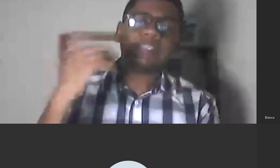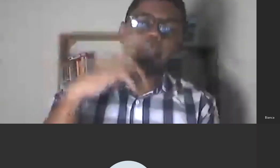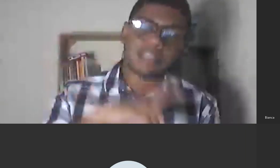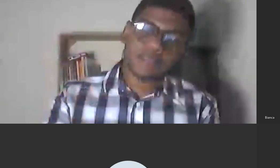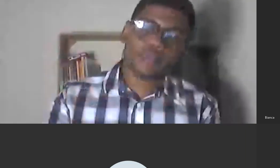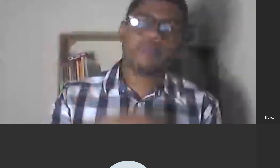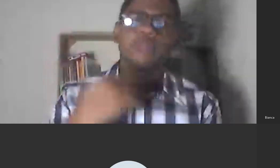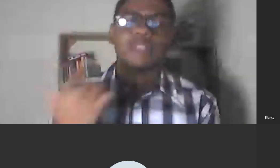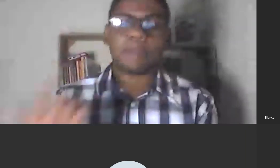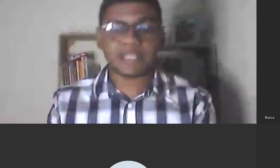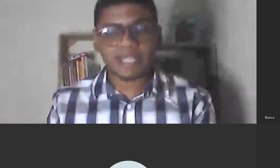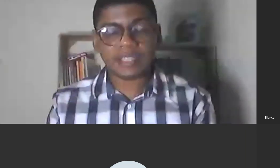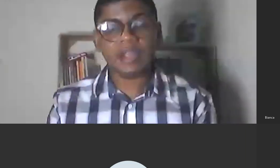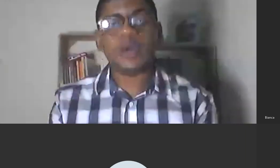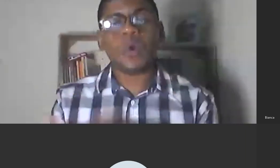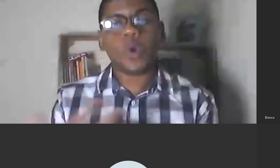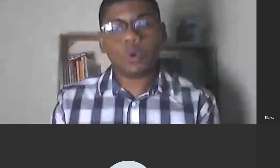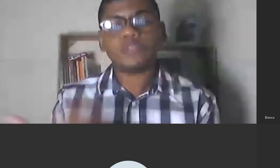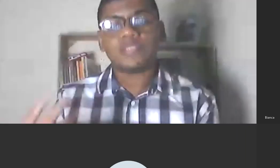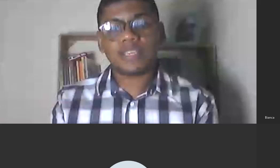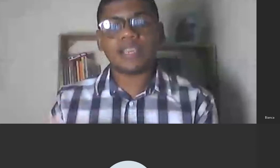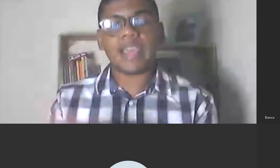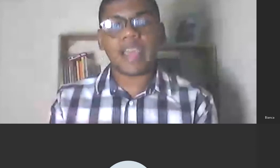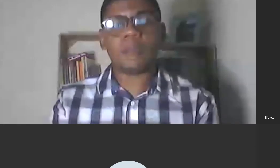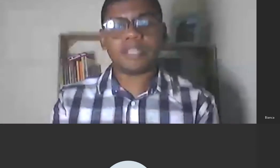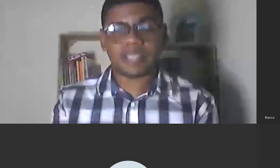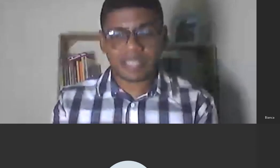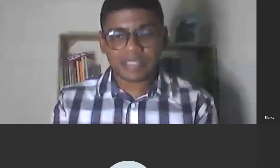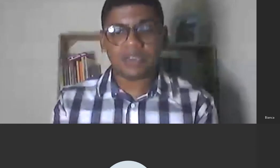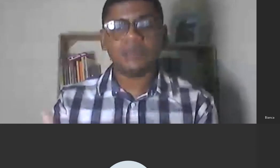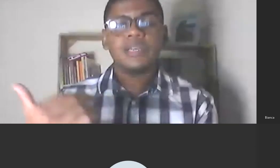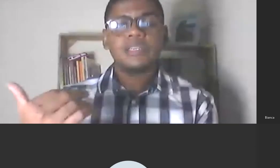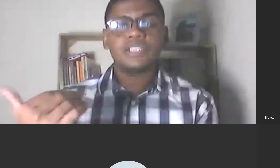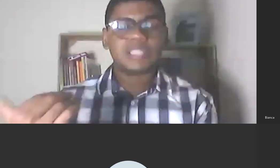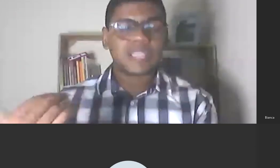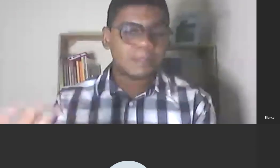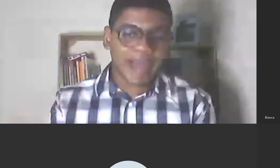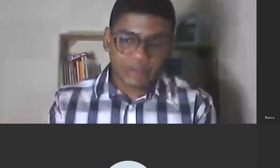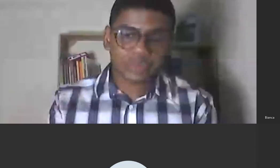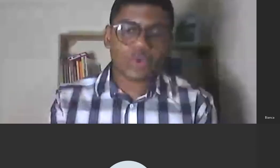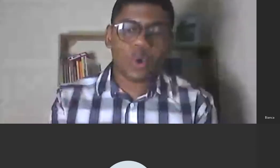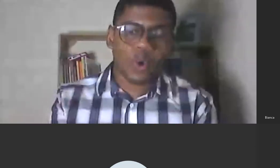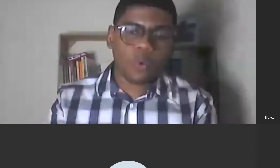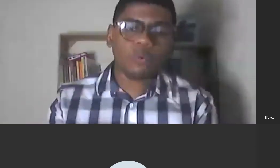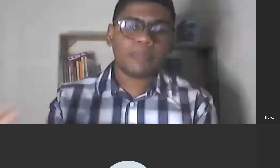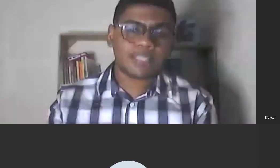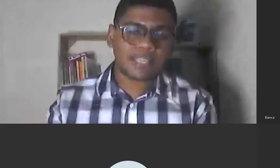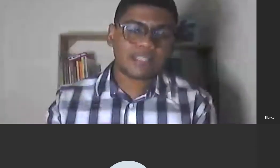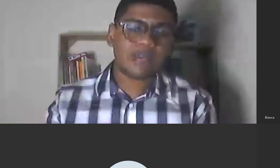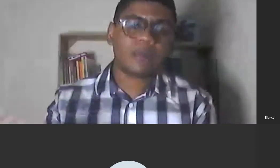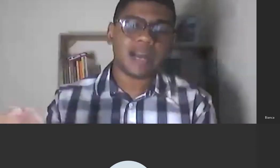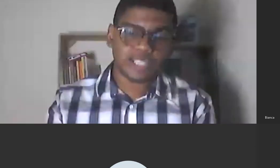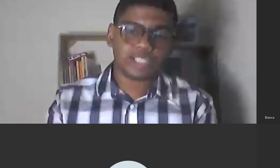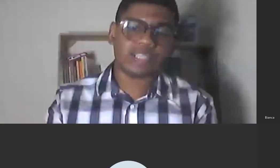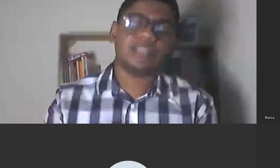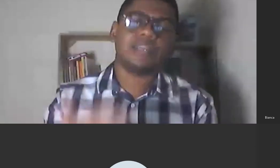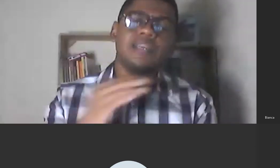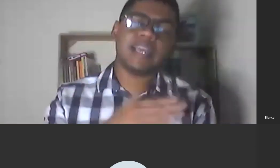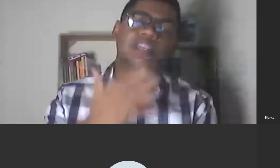alguém, se essa pessoa mesmo se apresenta, ou se é uma apresentação de trabalhos ou uma